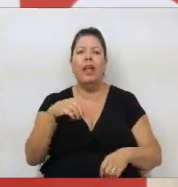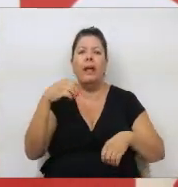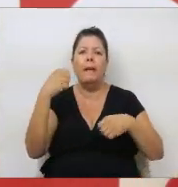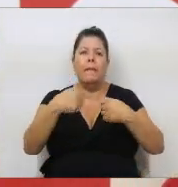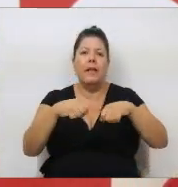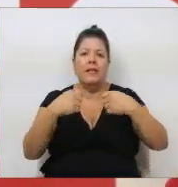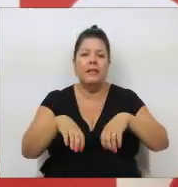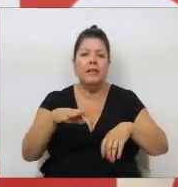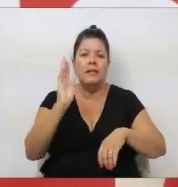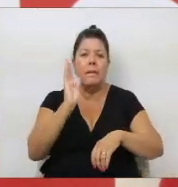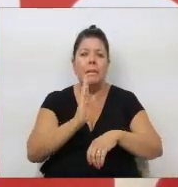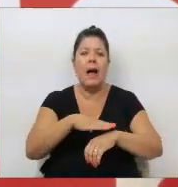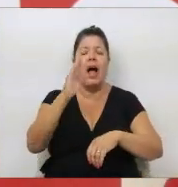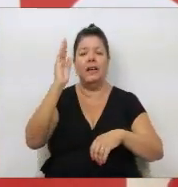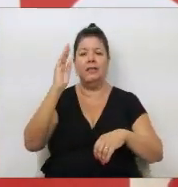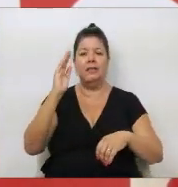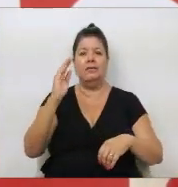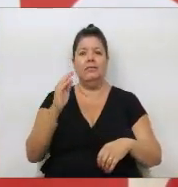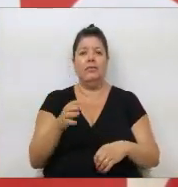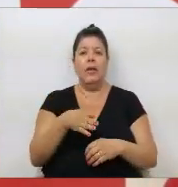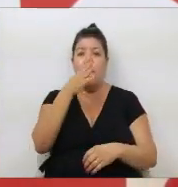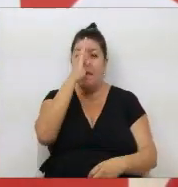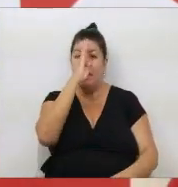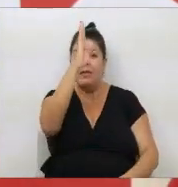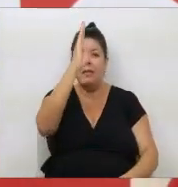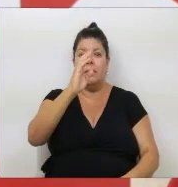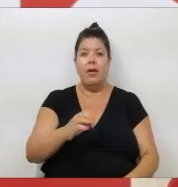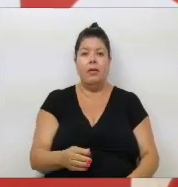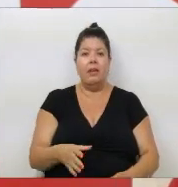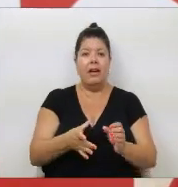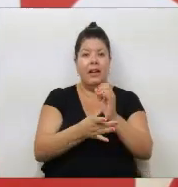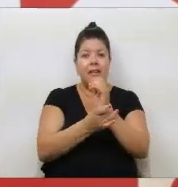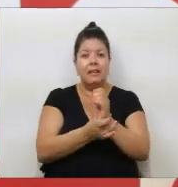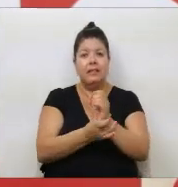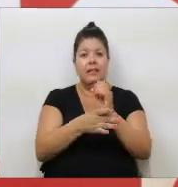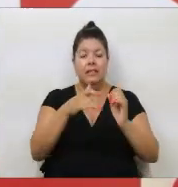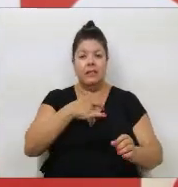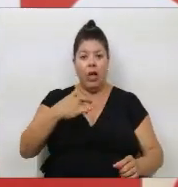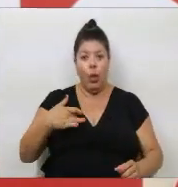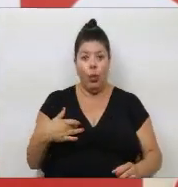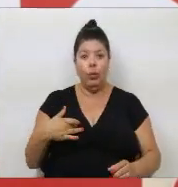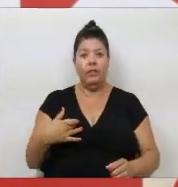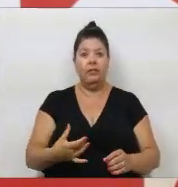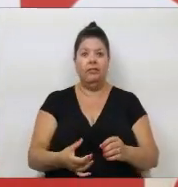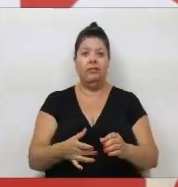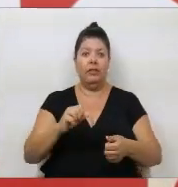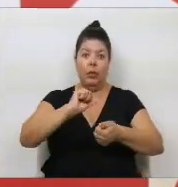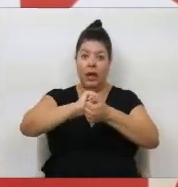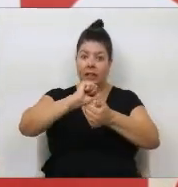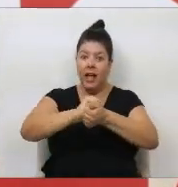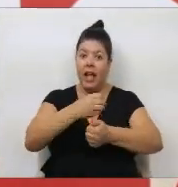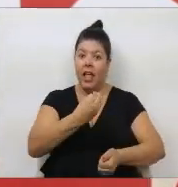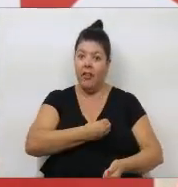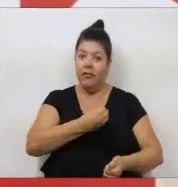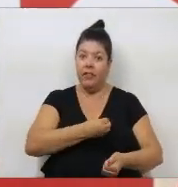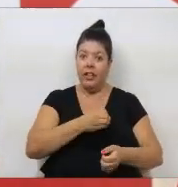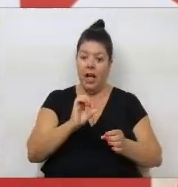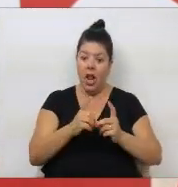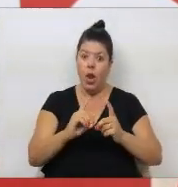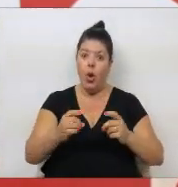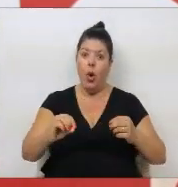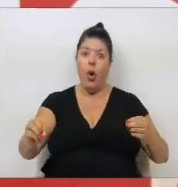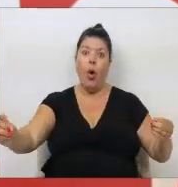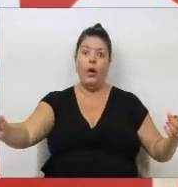que realmente a gente possa garantir saúde de qualidade e vida em abundância. É preciso, e